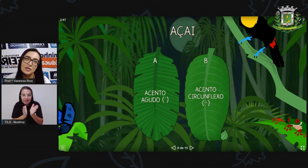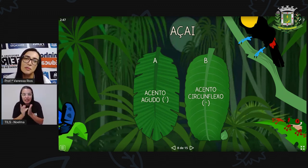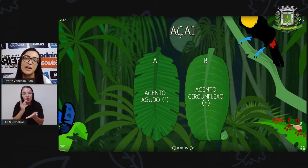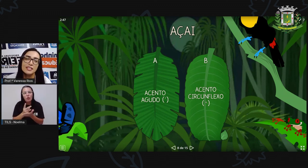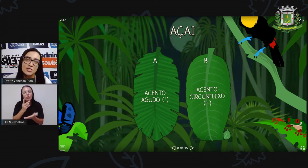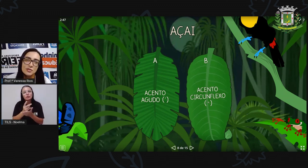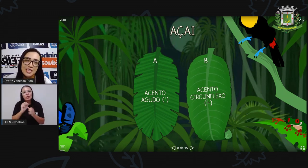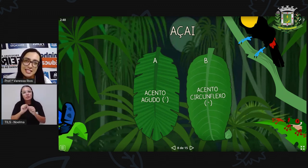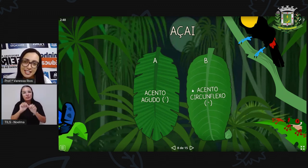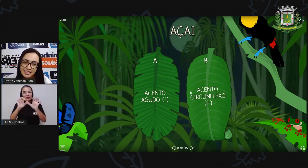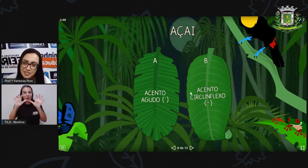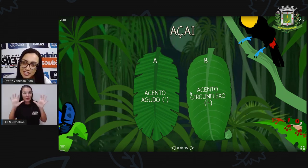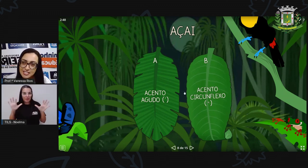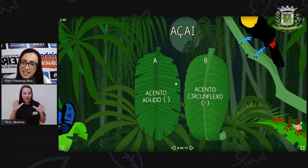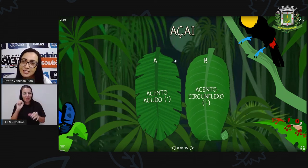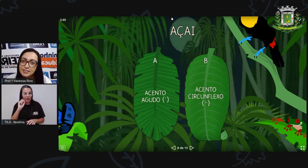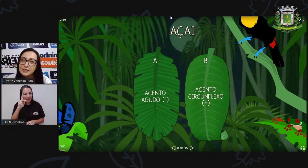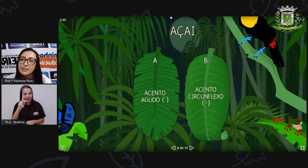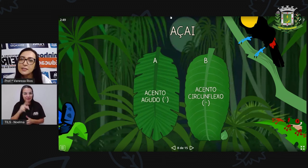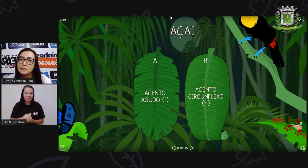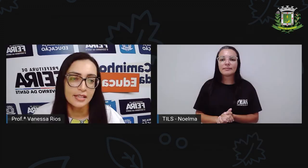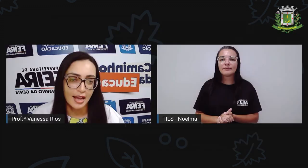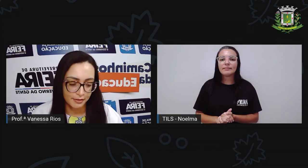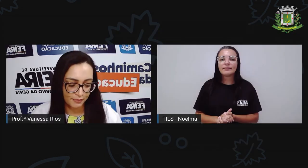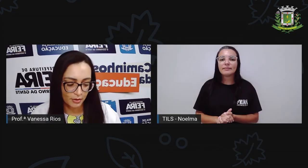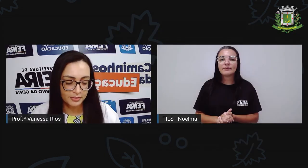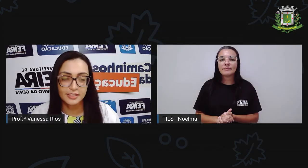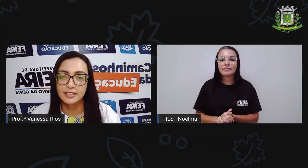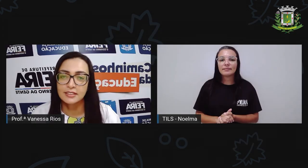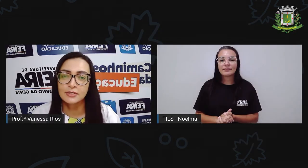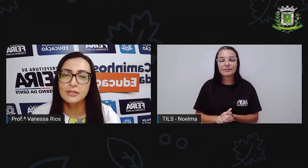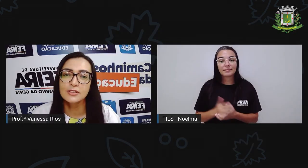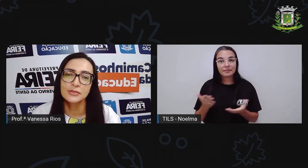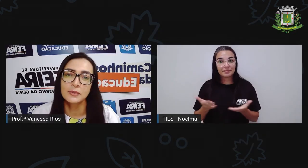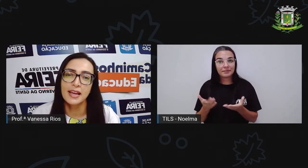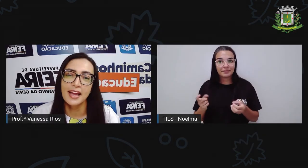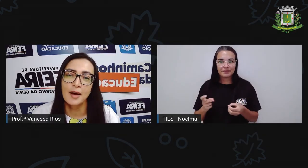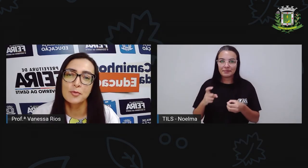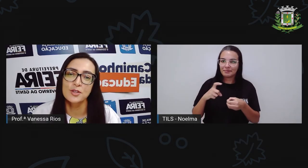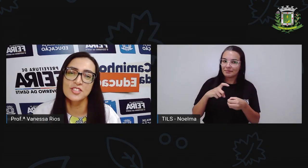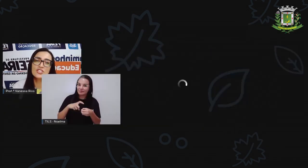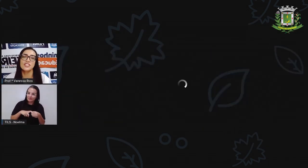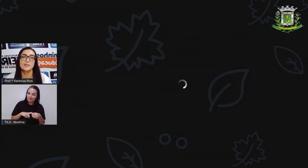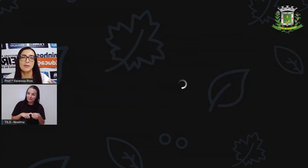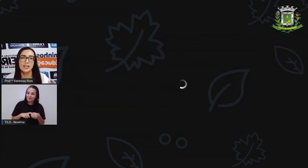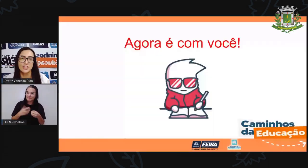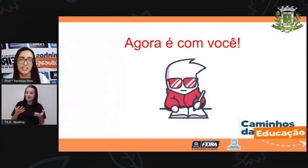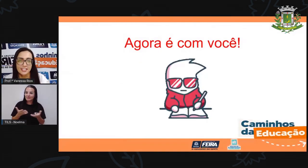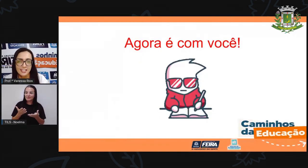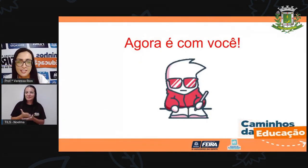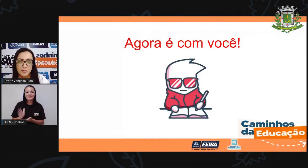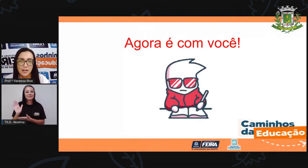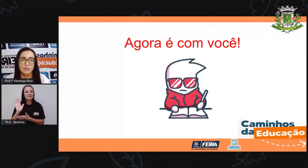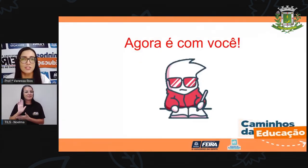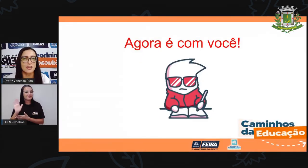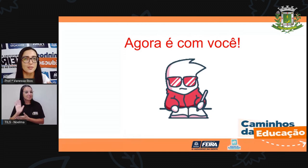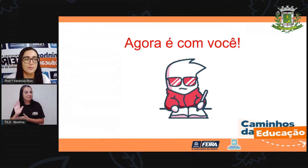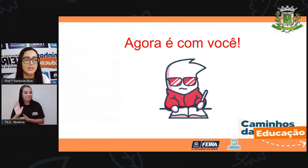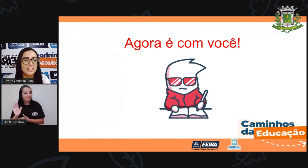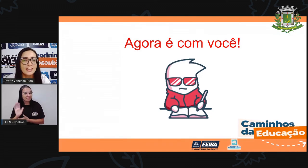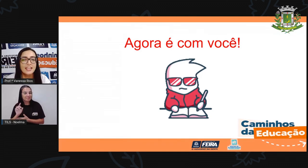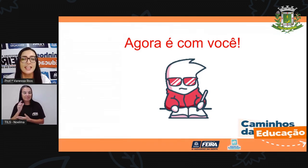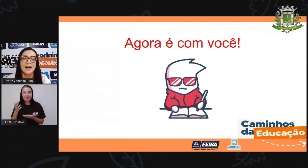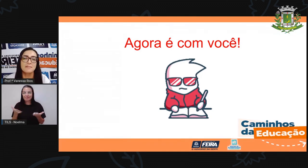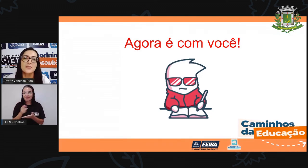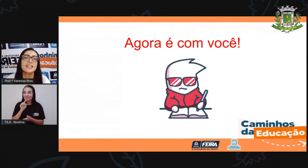com as descobertas dos acentos. Tá certo? E aí, voltando, não é? A prova se despede aqui. Espero que vocês